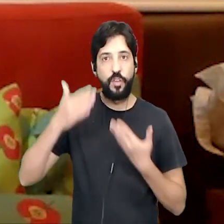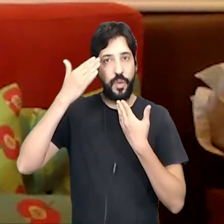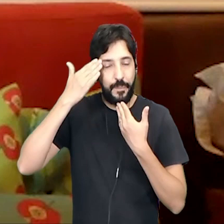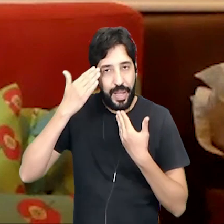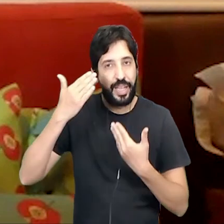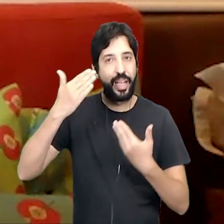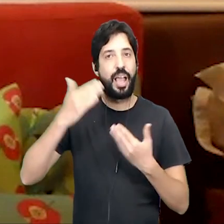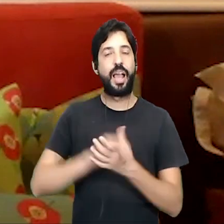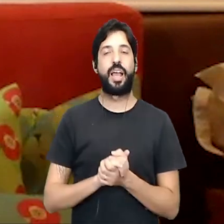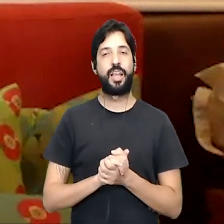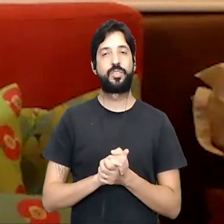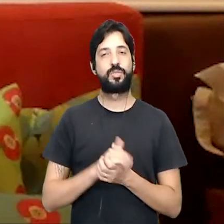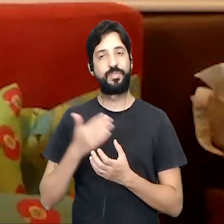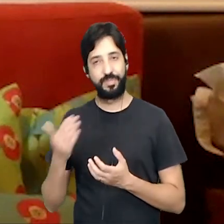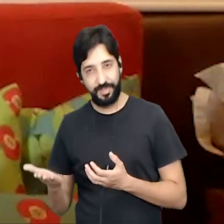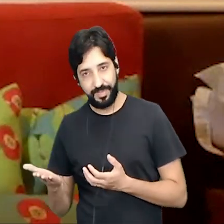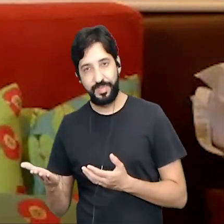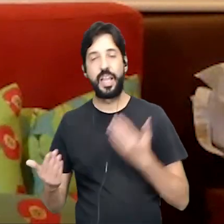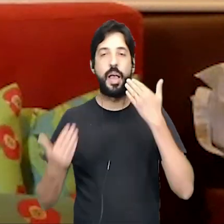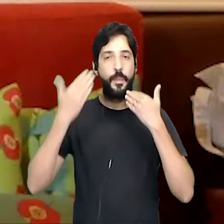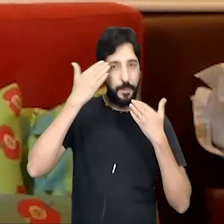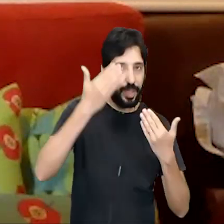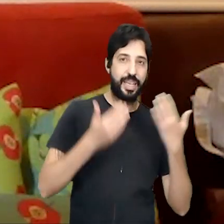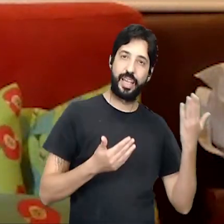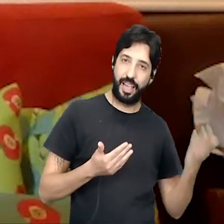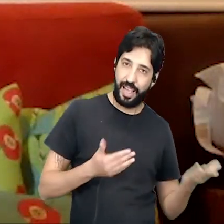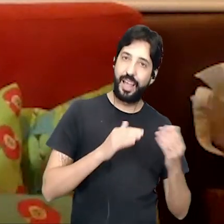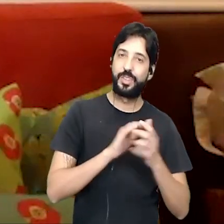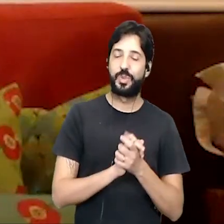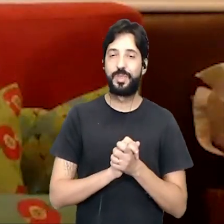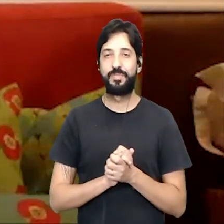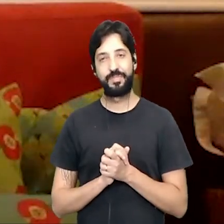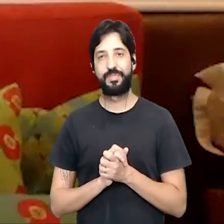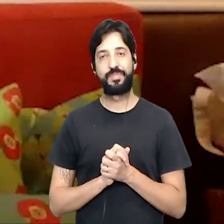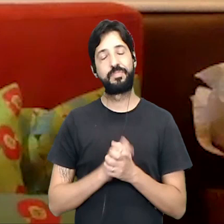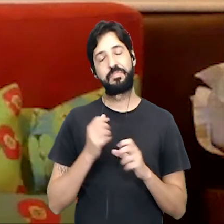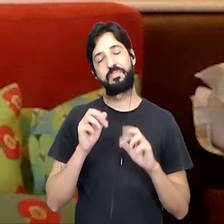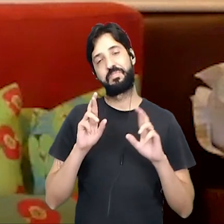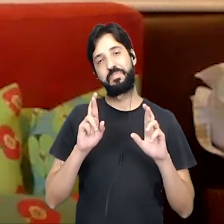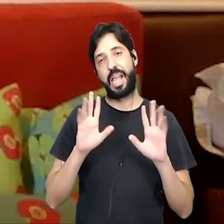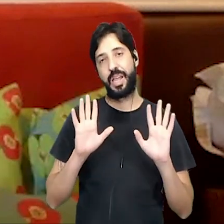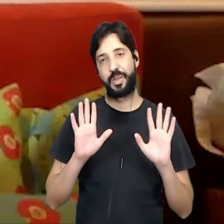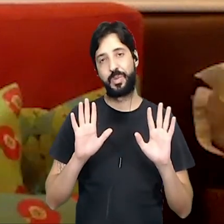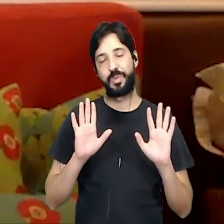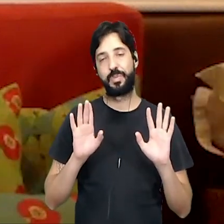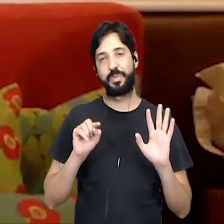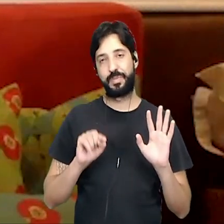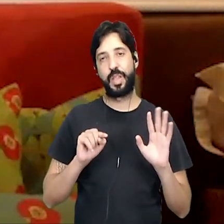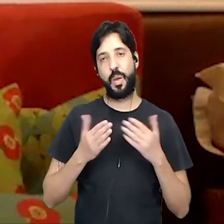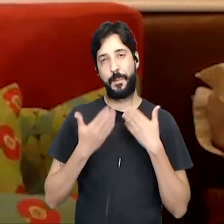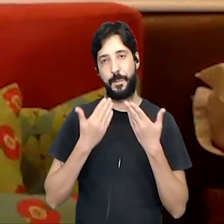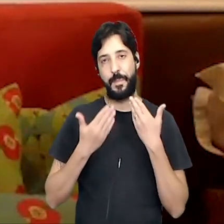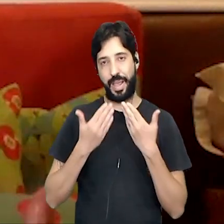www.circuitomunicipaldecultura.com.br. Então, mais uma vez, muito obrigada, Andréia, muito obrigada, Ailton.